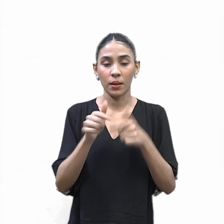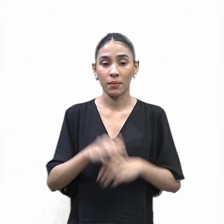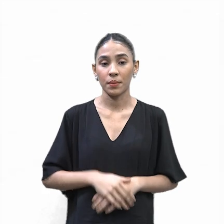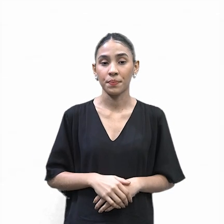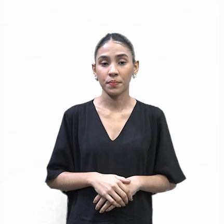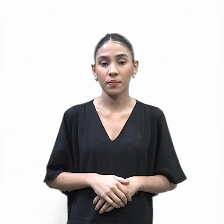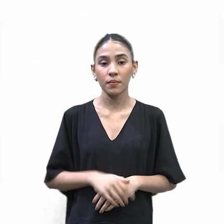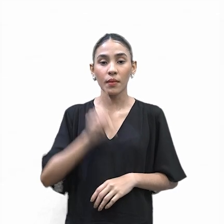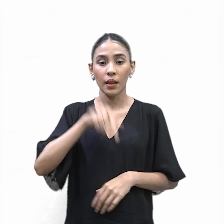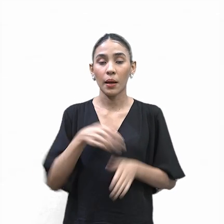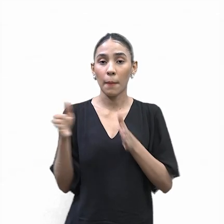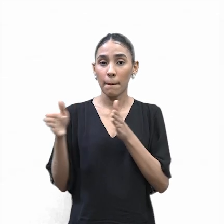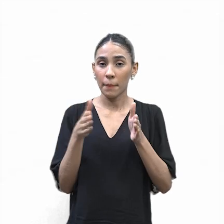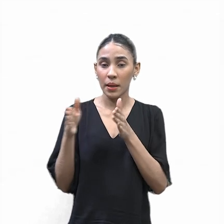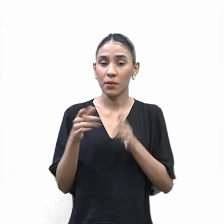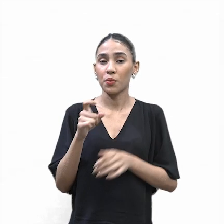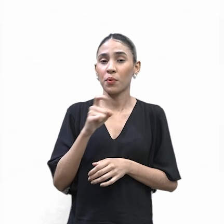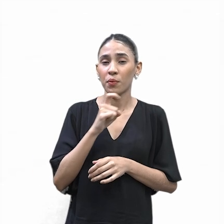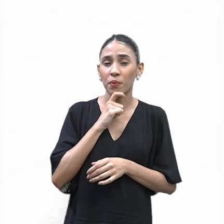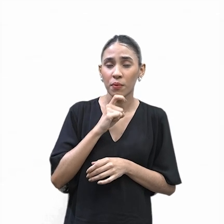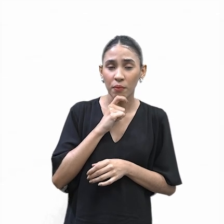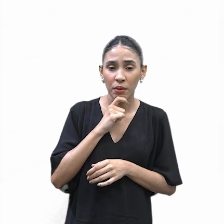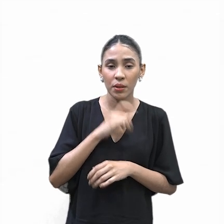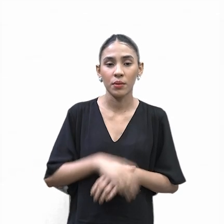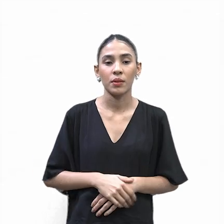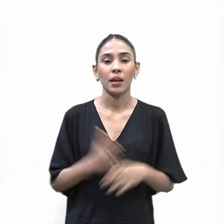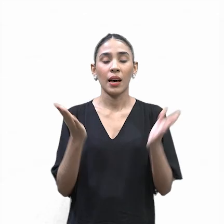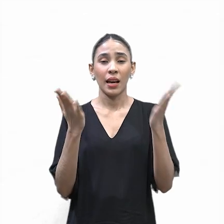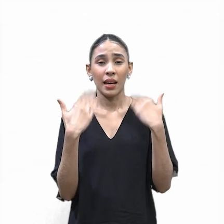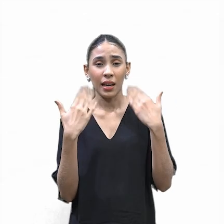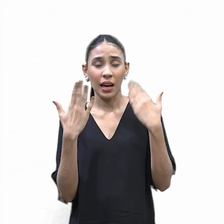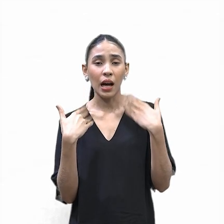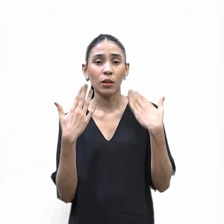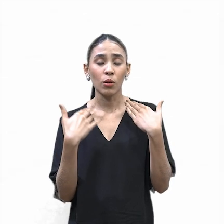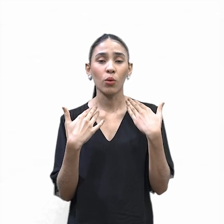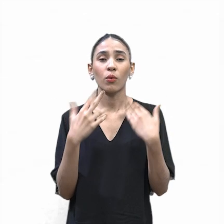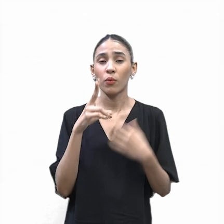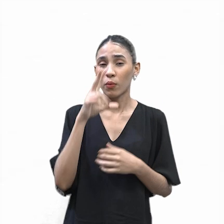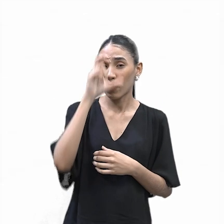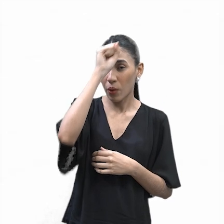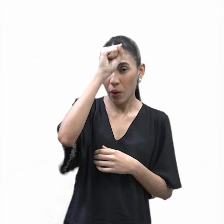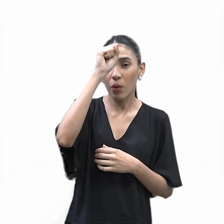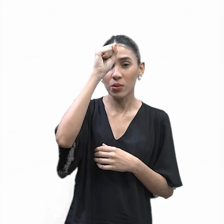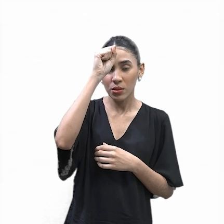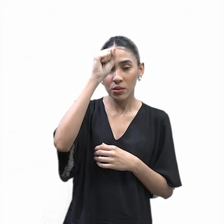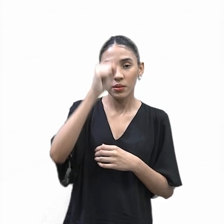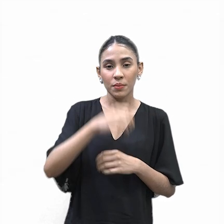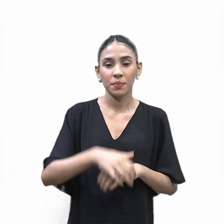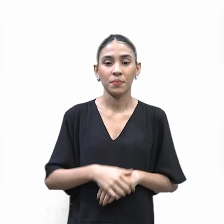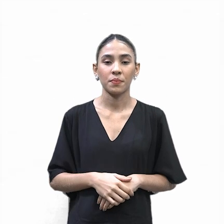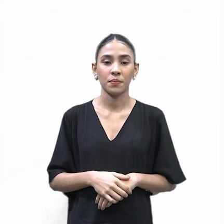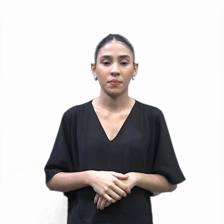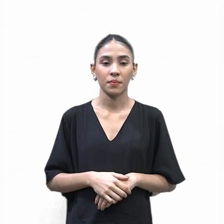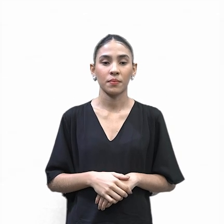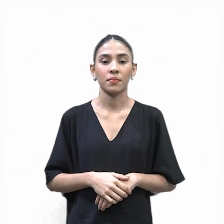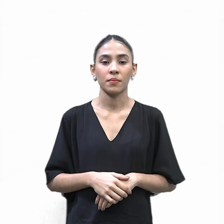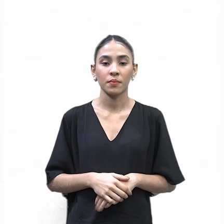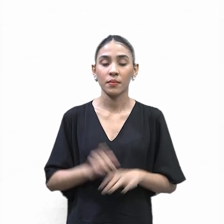vê aí que são períodos de frio muito intenso, calor exacerbado e ondas de calor cada vez mais